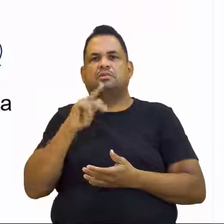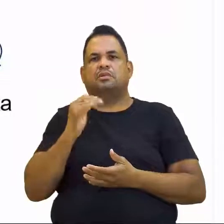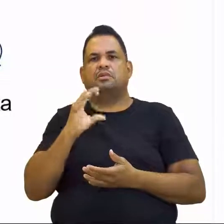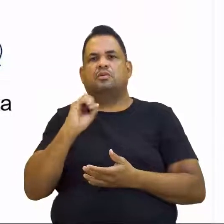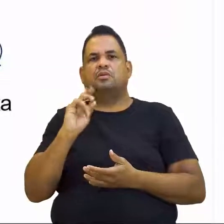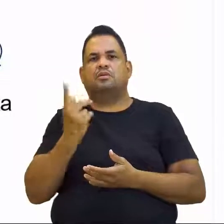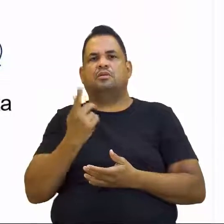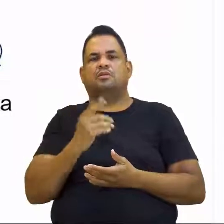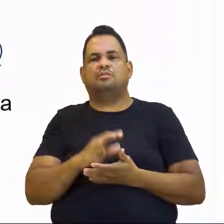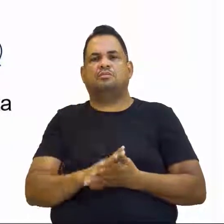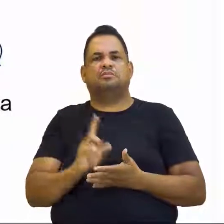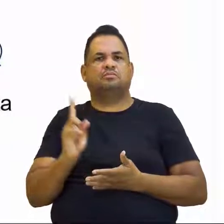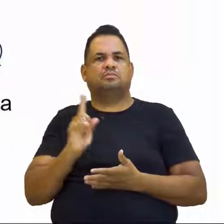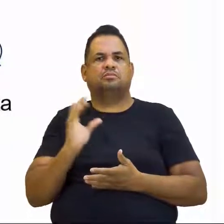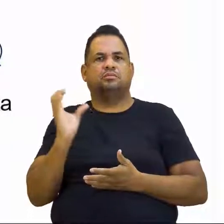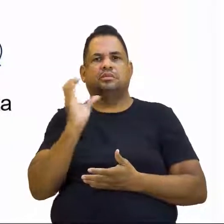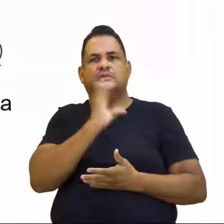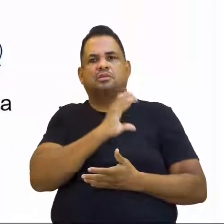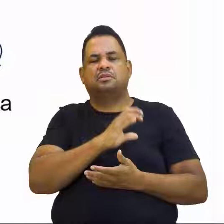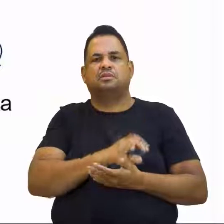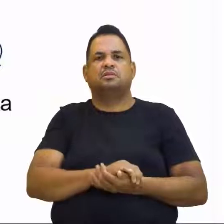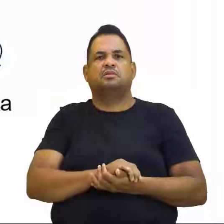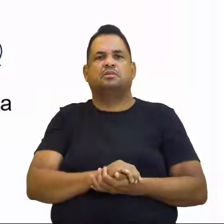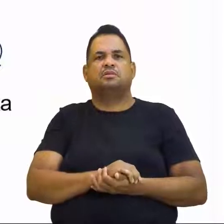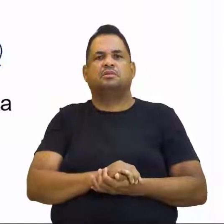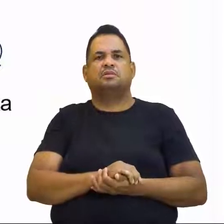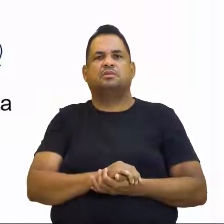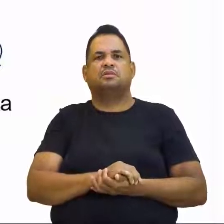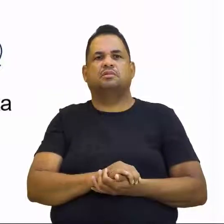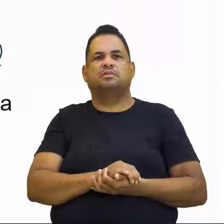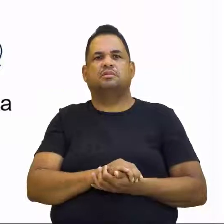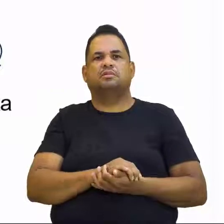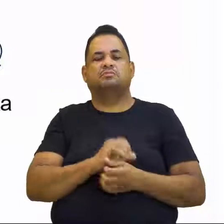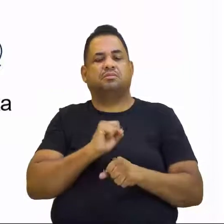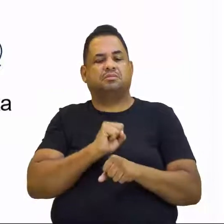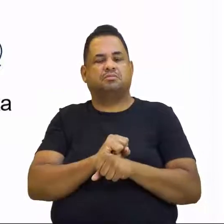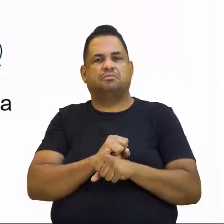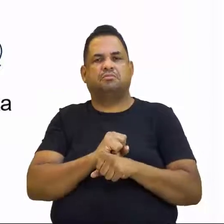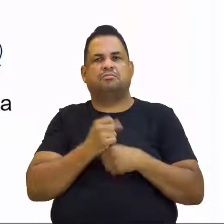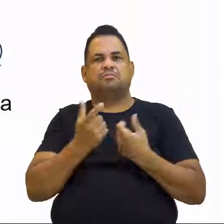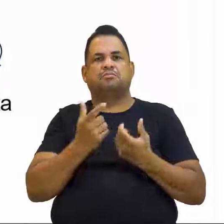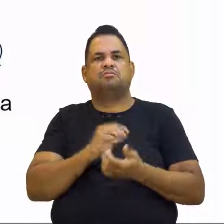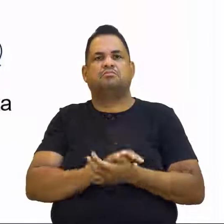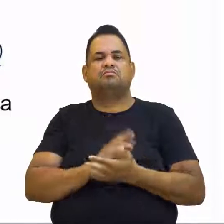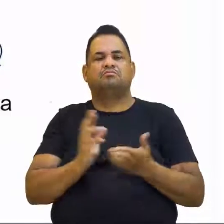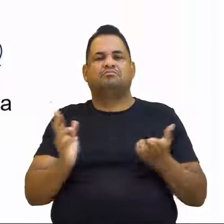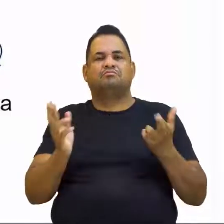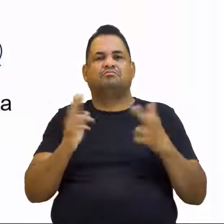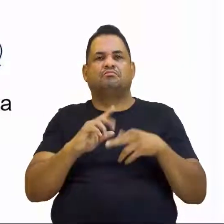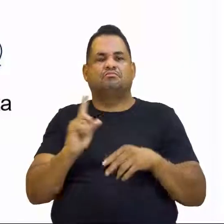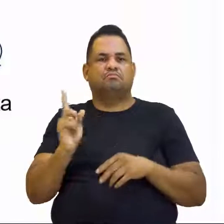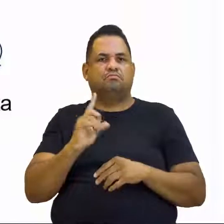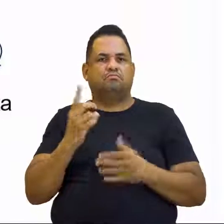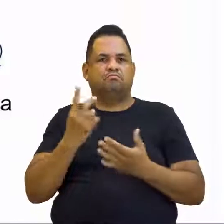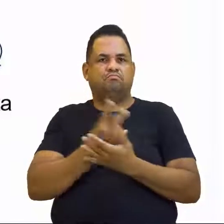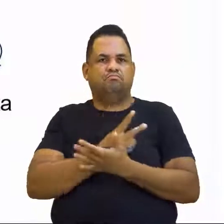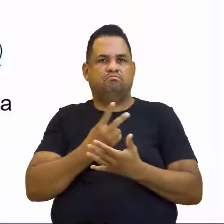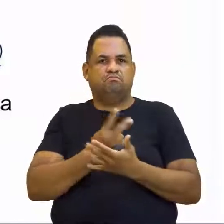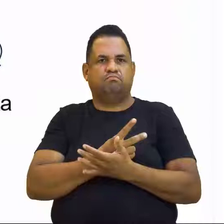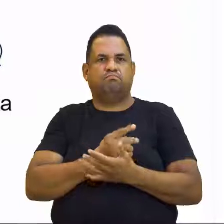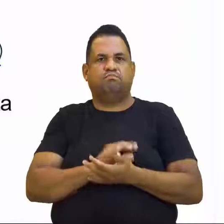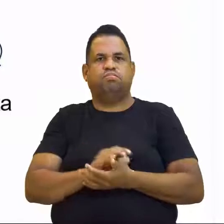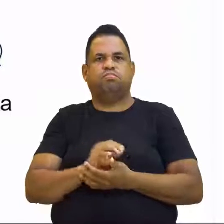amônio. Rapidamente seria o quê? Ela iria reagir e logo pararia e cessaria a reação. Também não está correta.